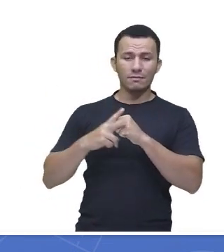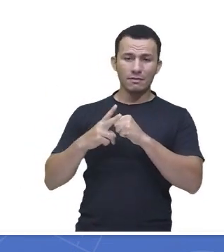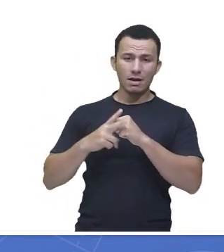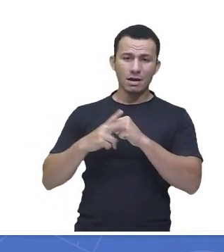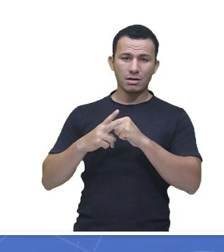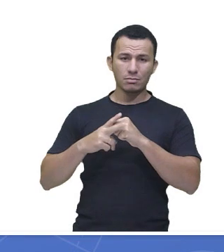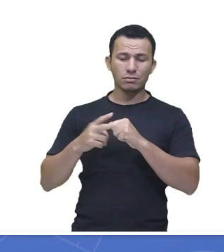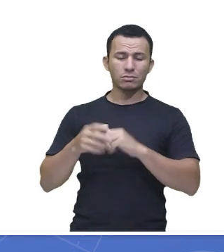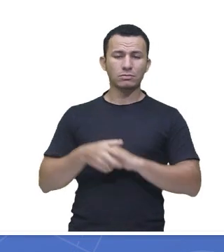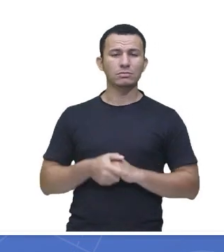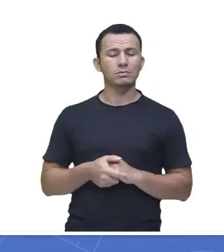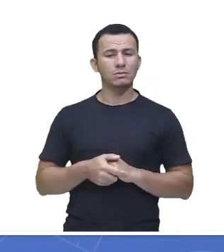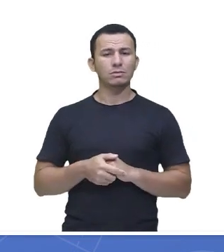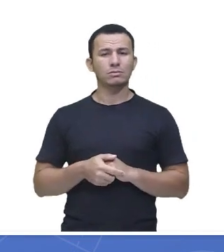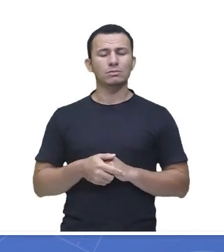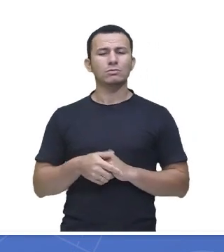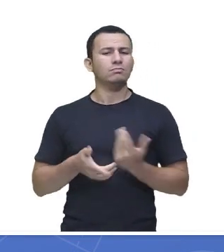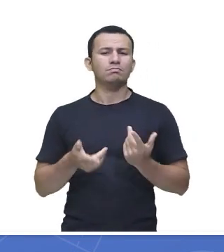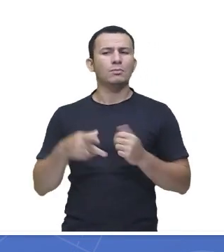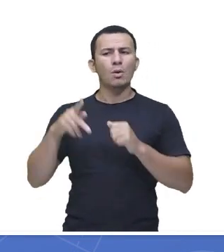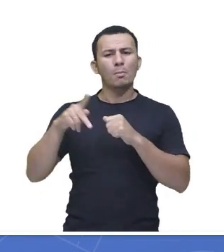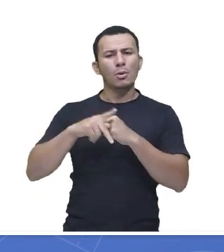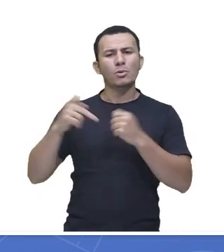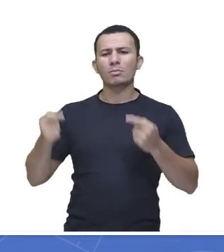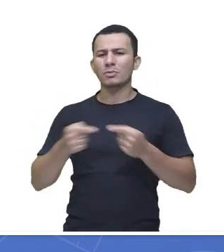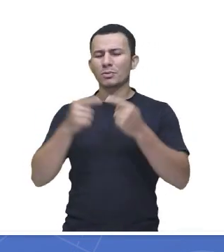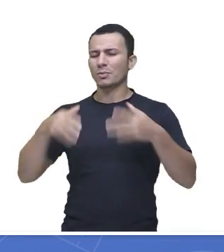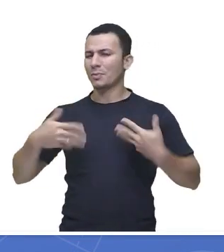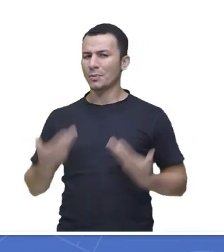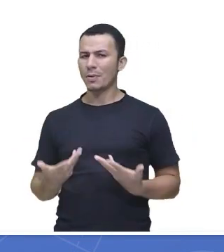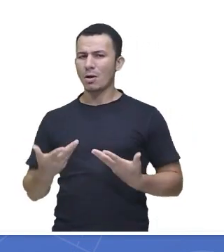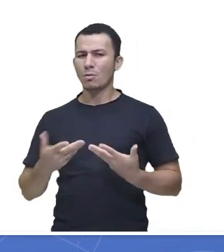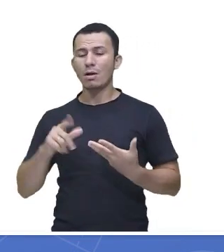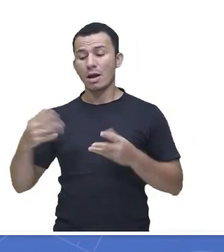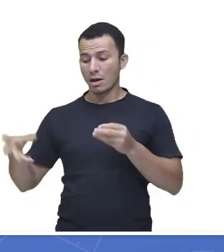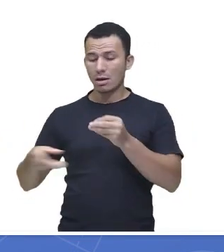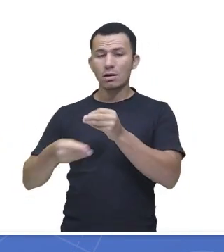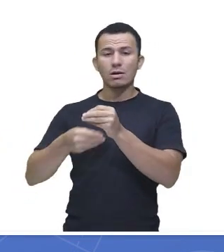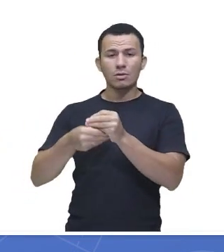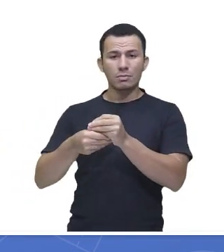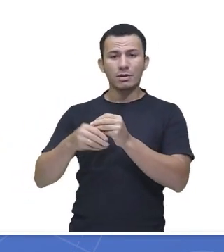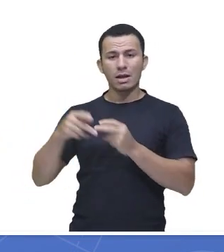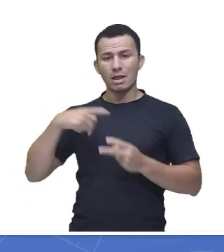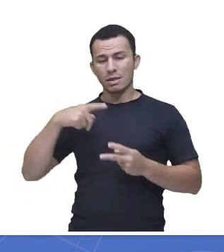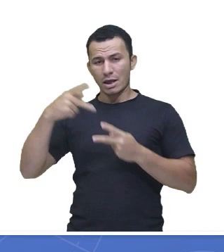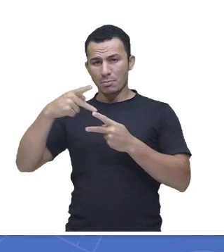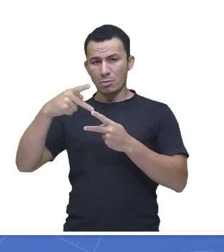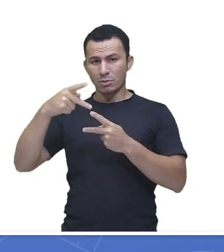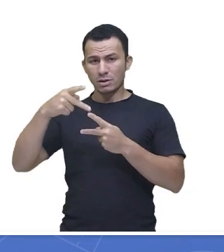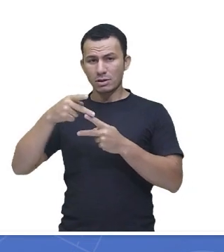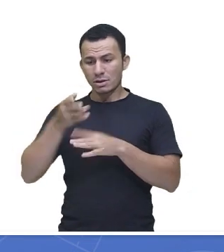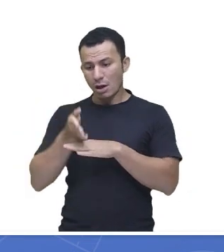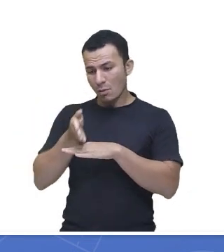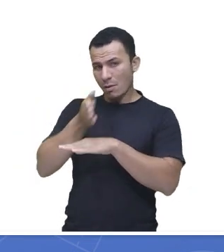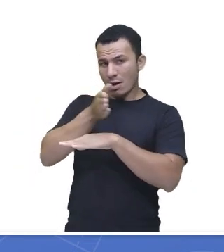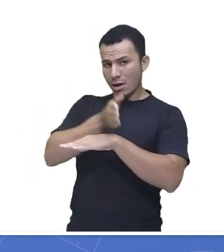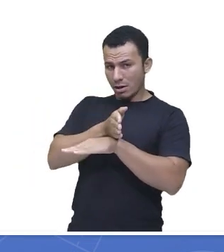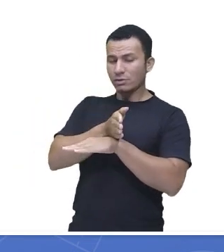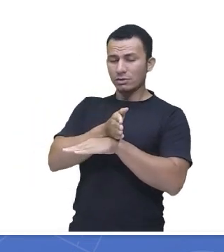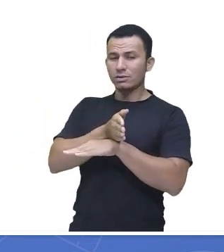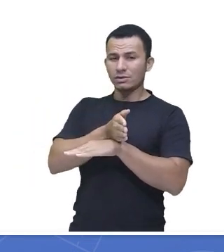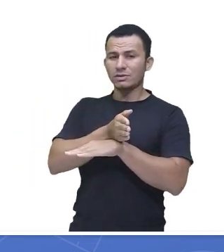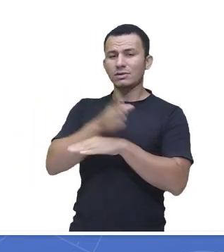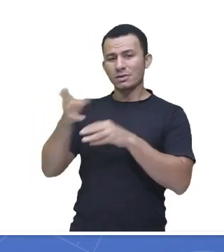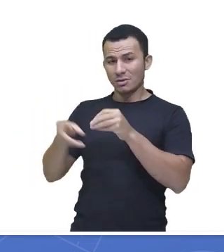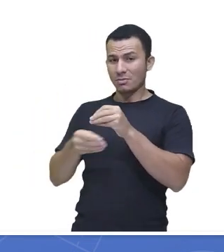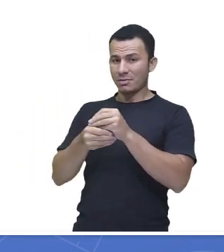com o pronome adequado. E se é complemento, e se tem a preposição antes desse pronome que eu vou usar como complemento,